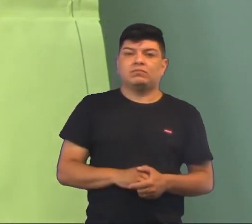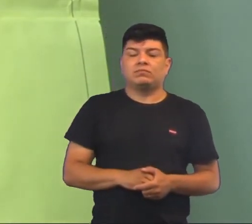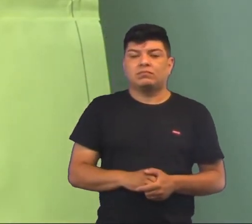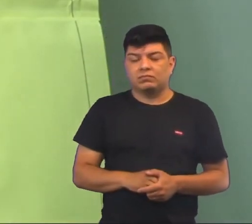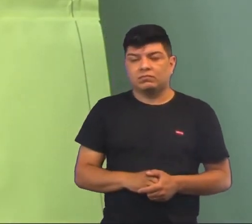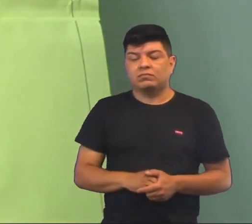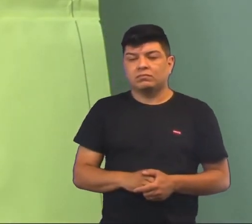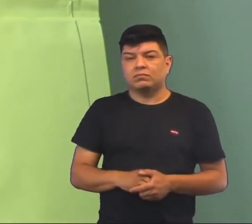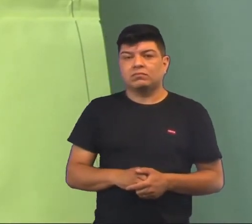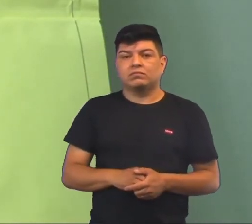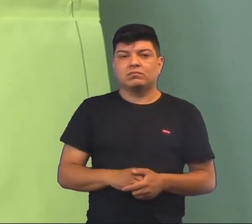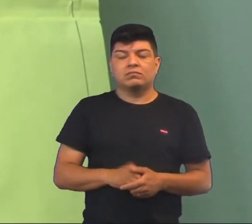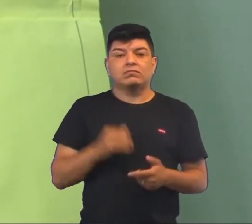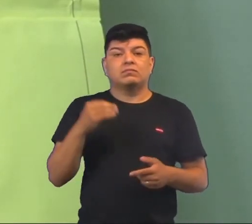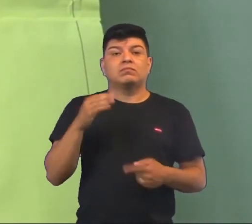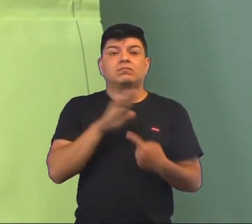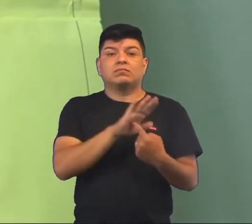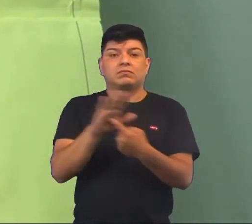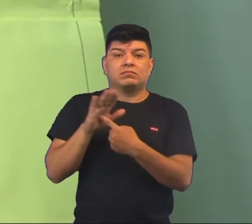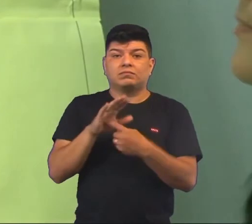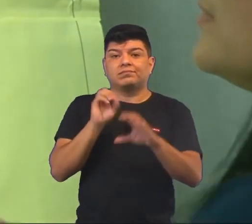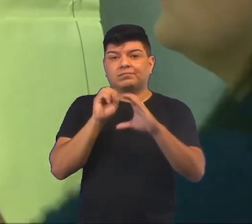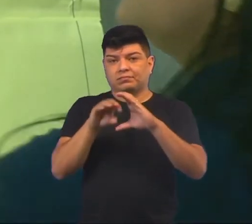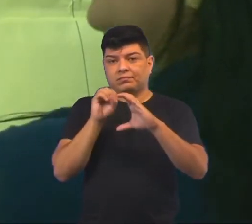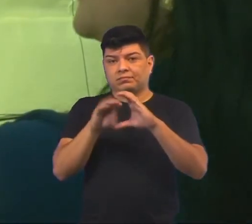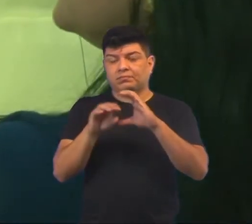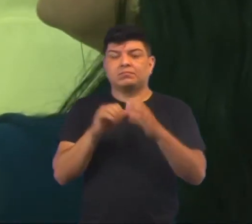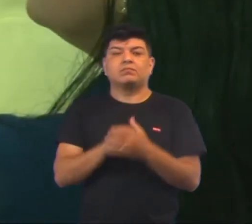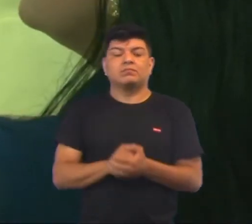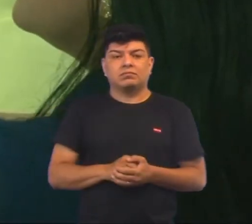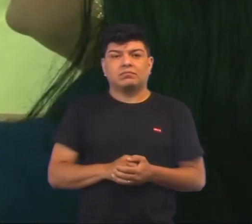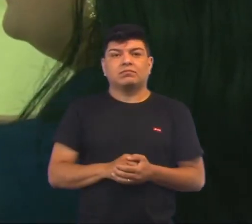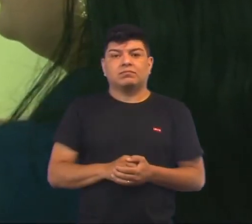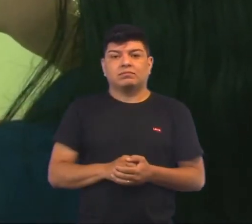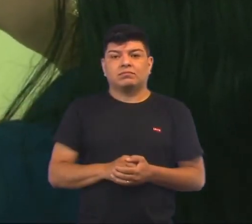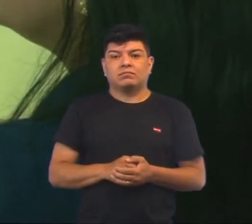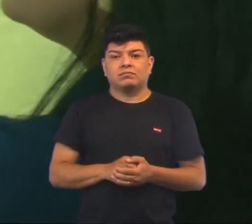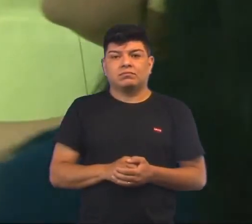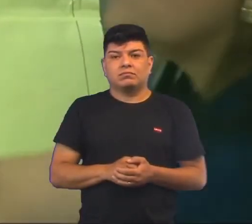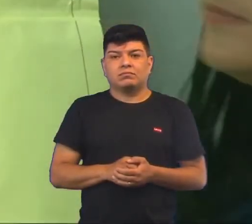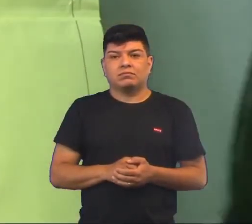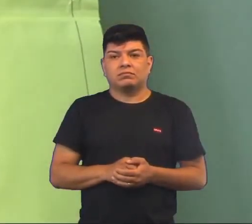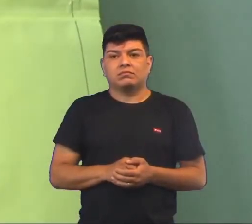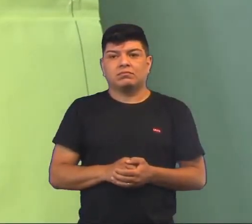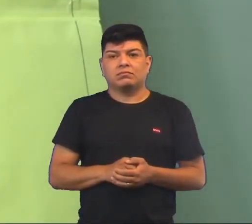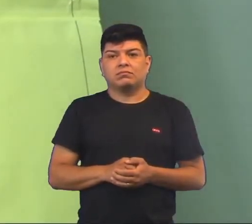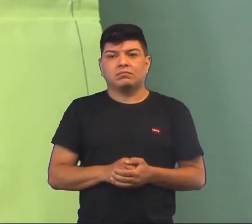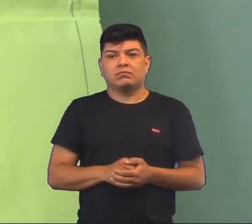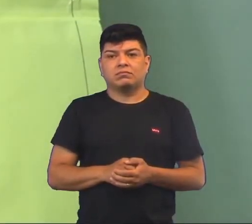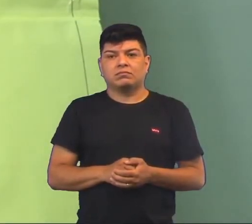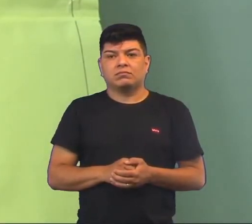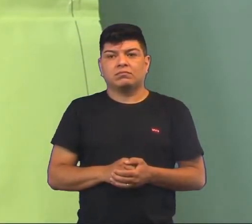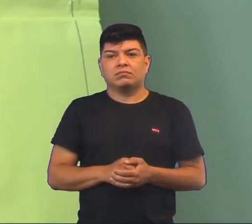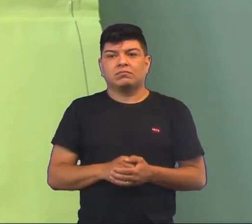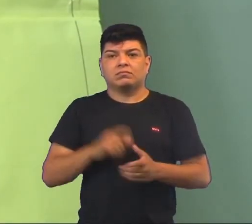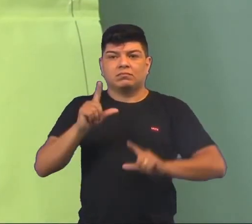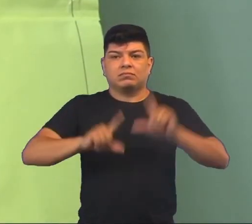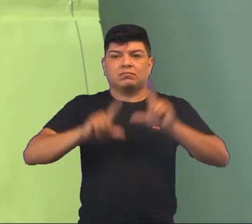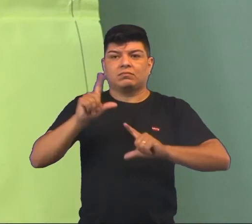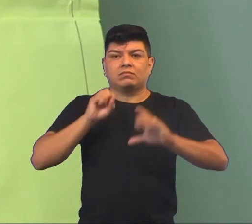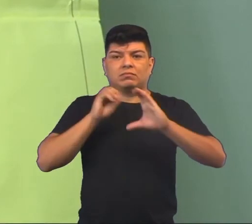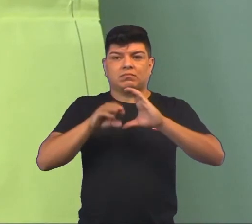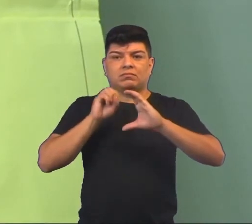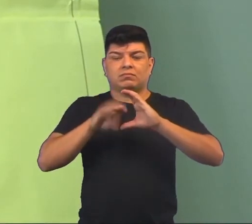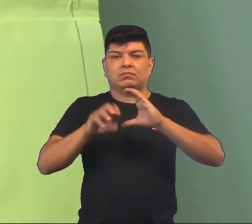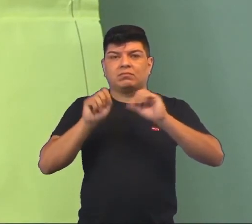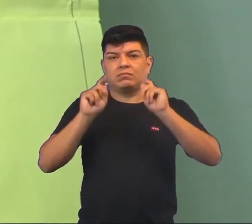na notícia ele se refere à emissora, né? No caso, a TV Globo,